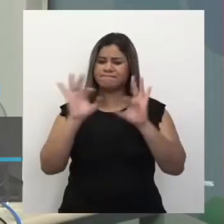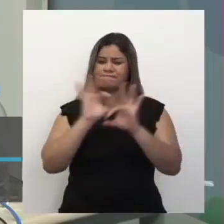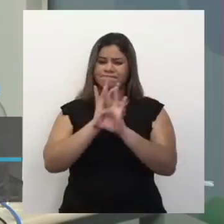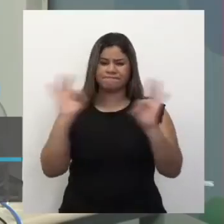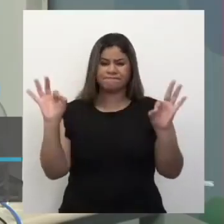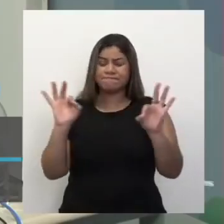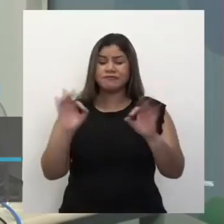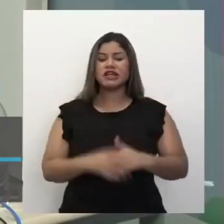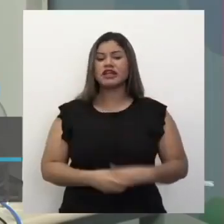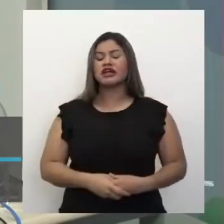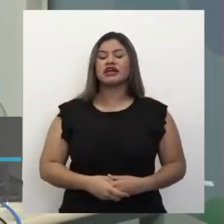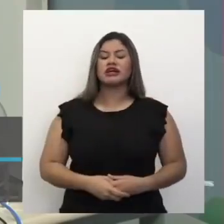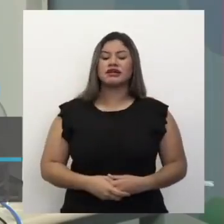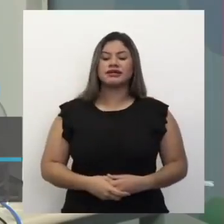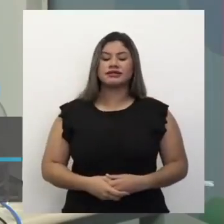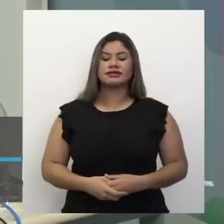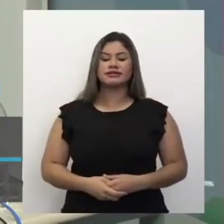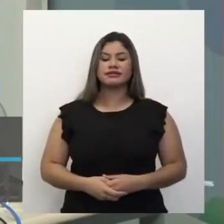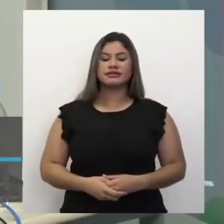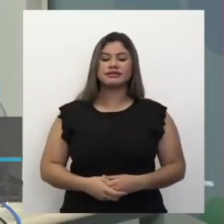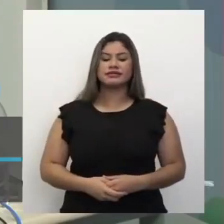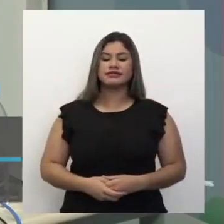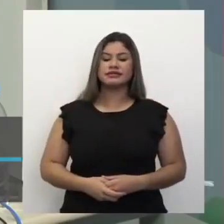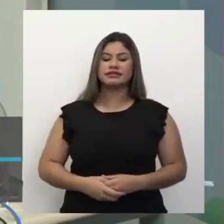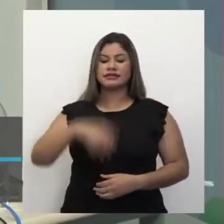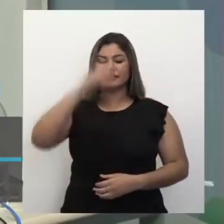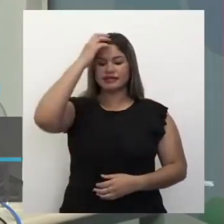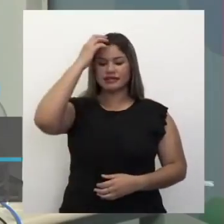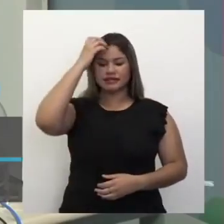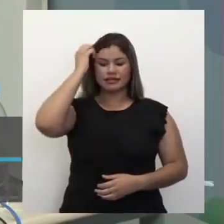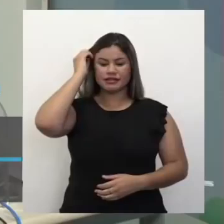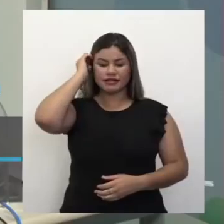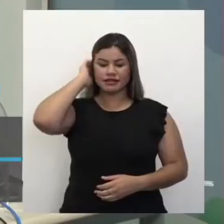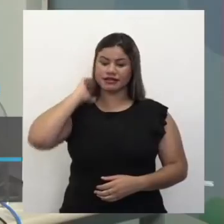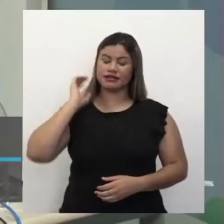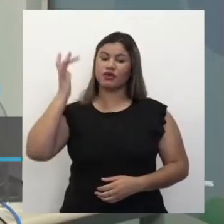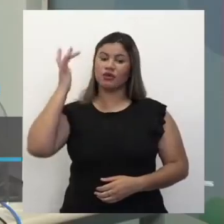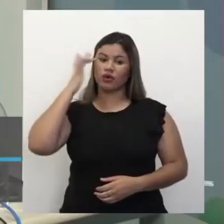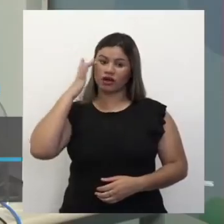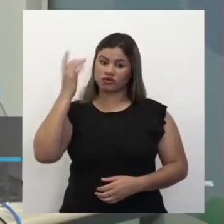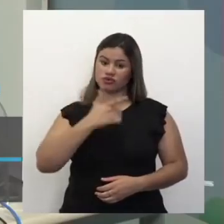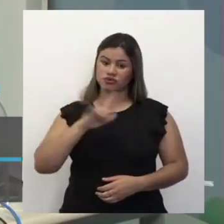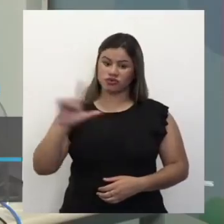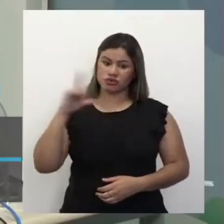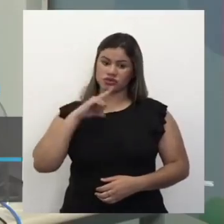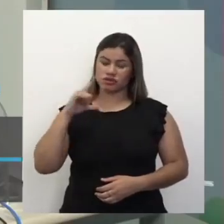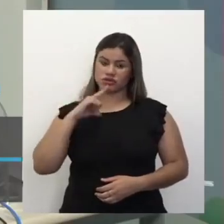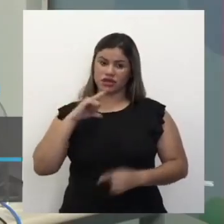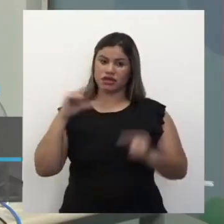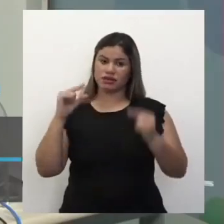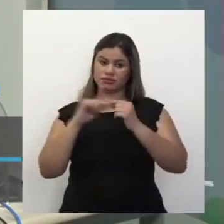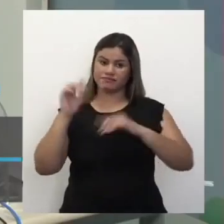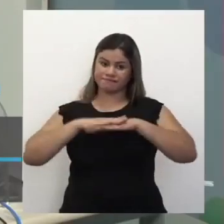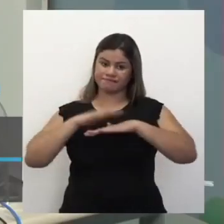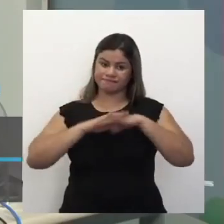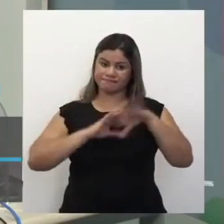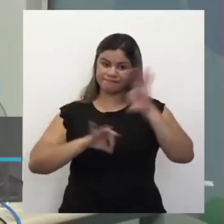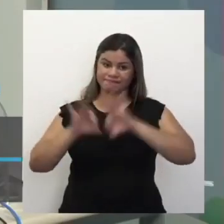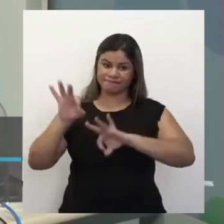então. Eu acho que tem alguma outra contribuição aqui que eu tinha separado, está aqui, ó.